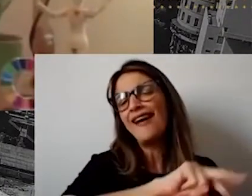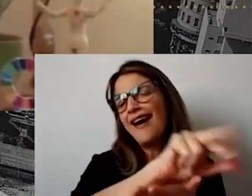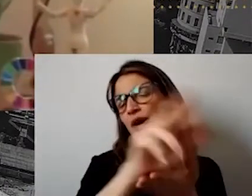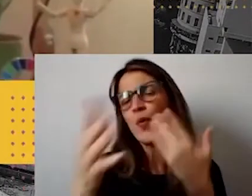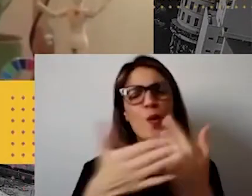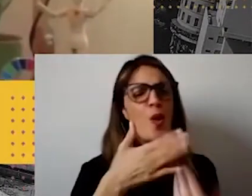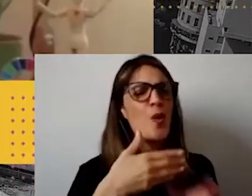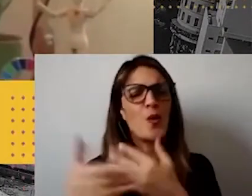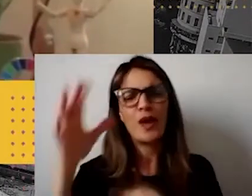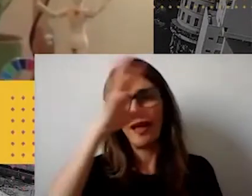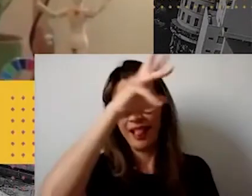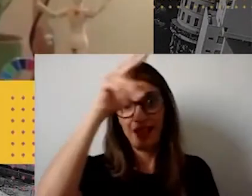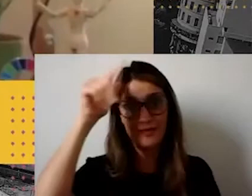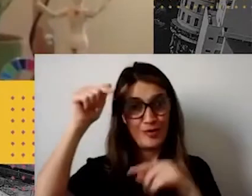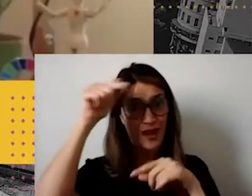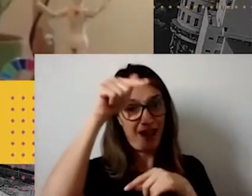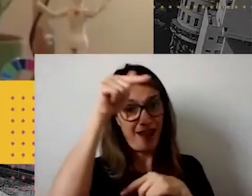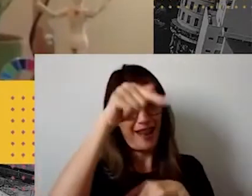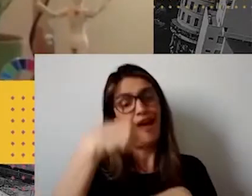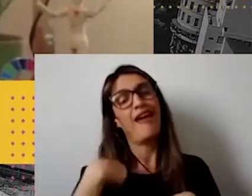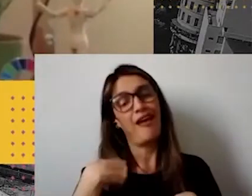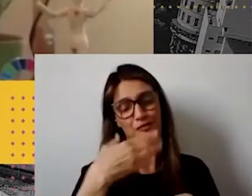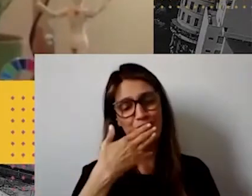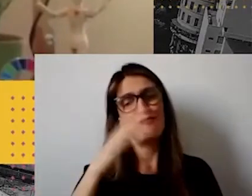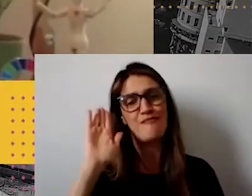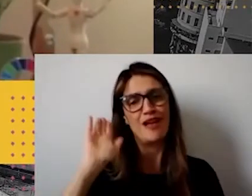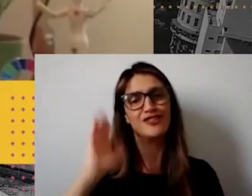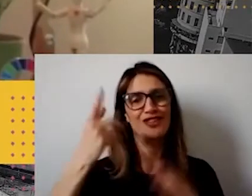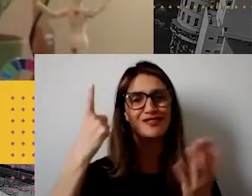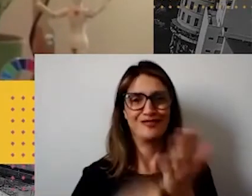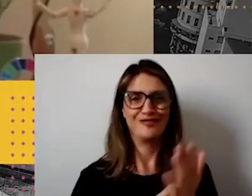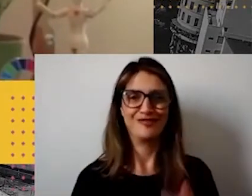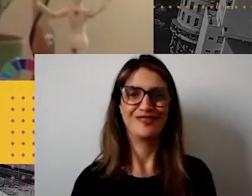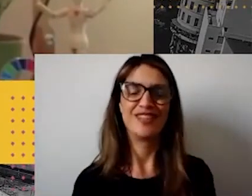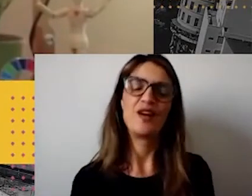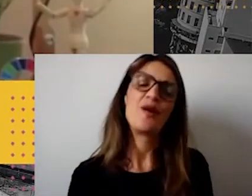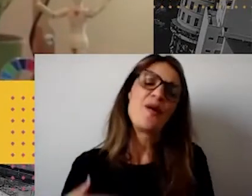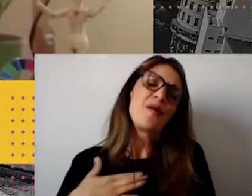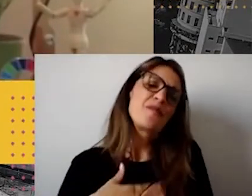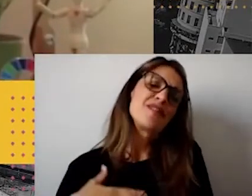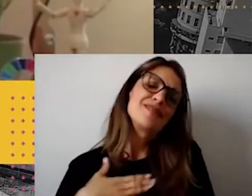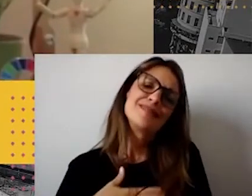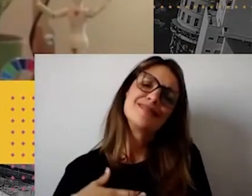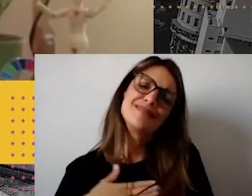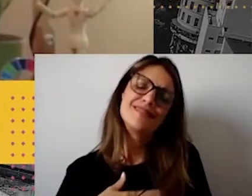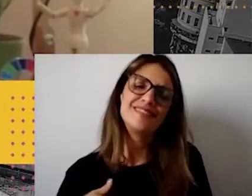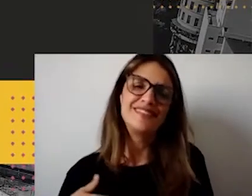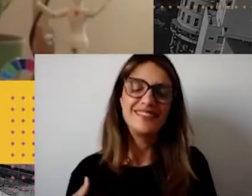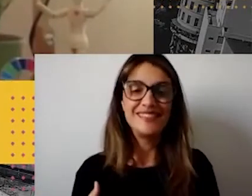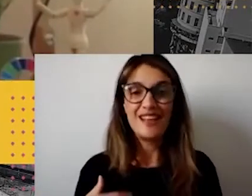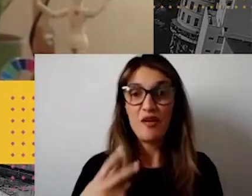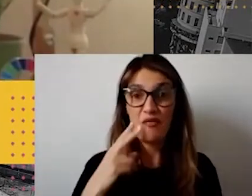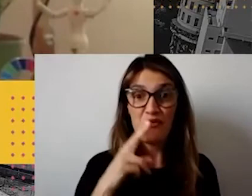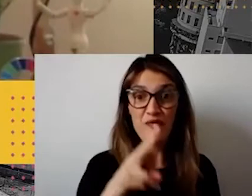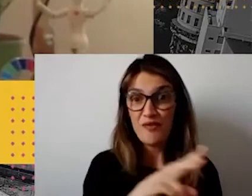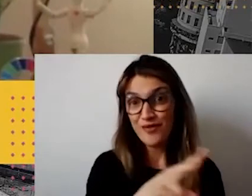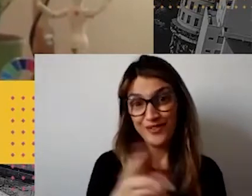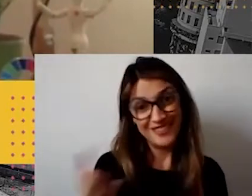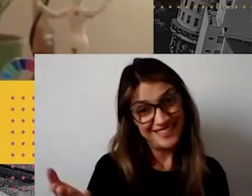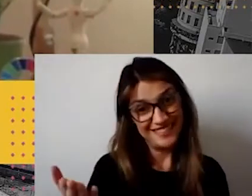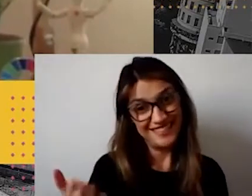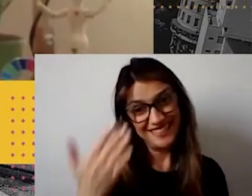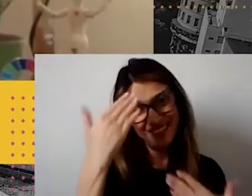Amazônia, já cumpra a minha promessa. Foi um grande prazer ouvir cada um de vocês aqui. Muito